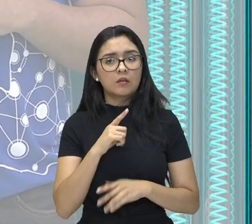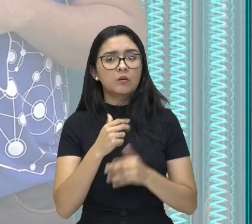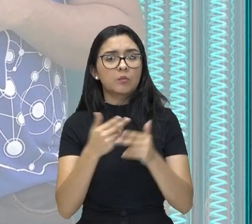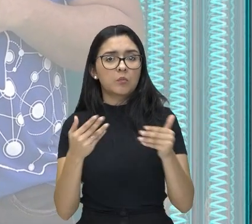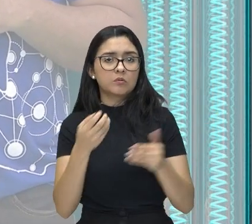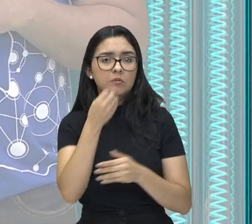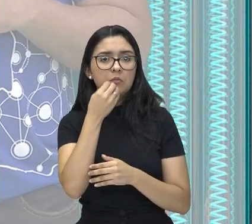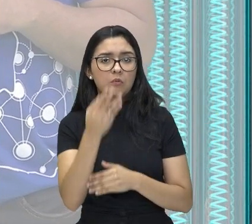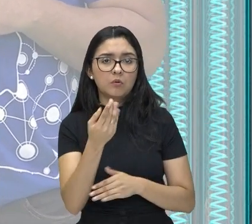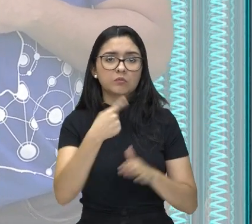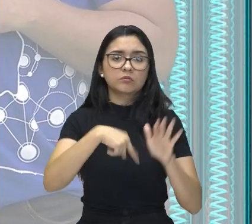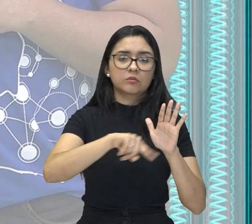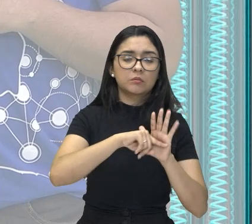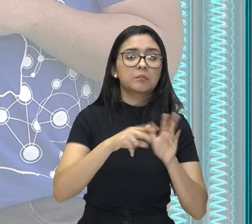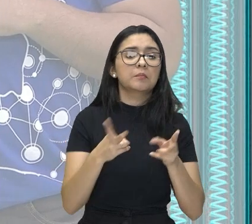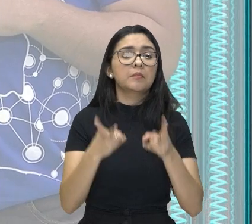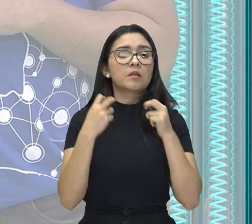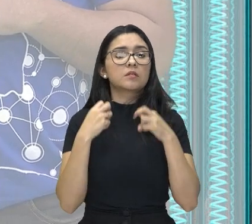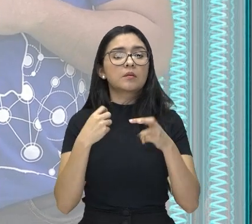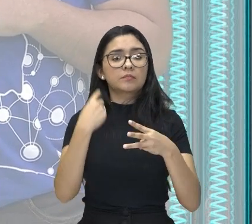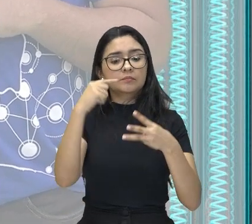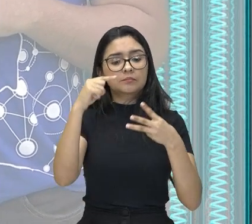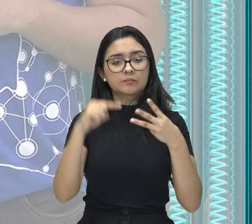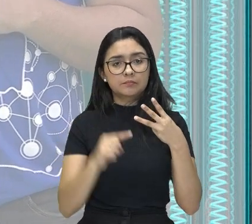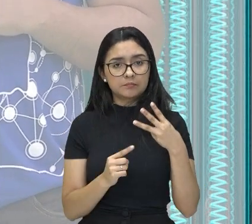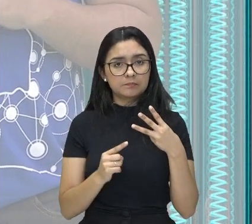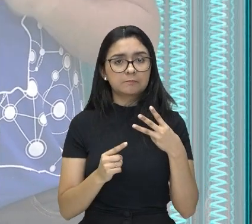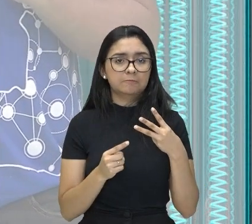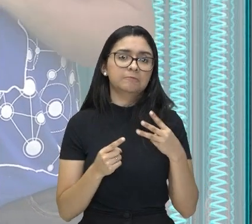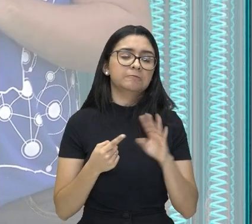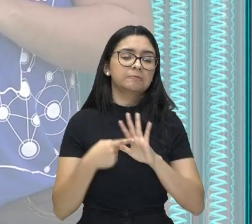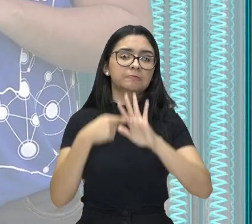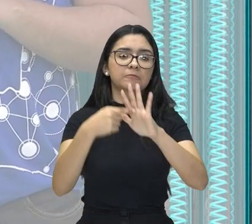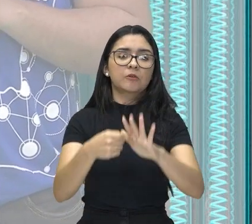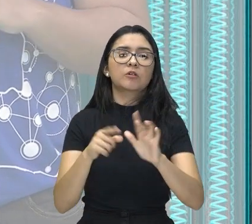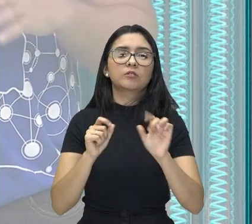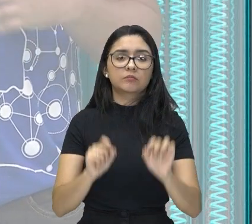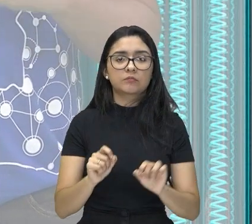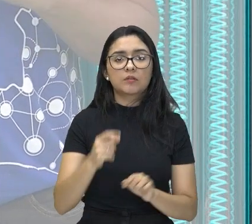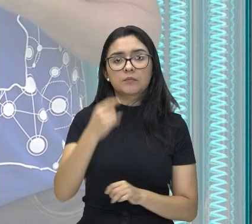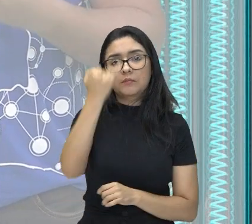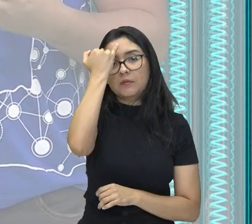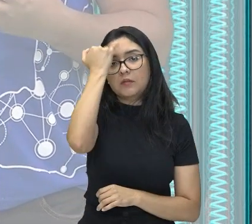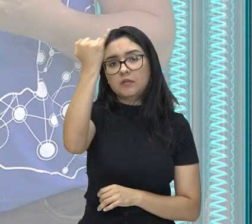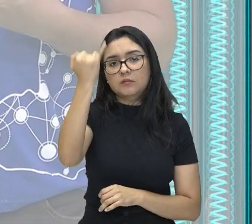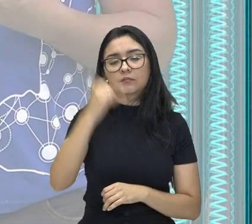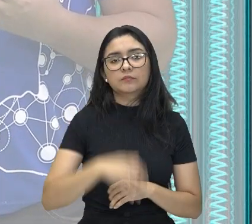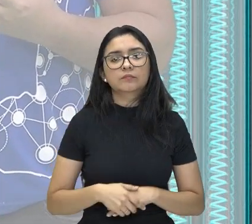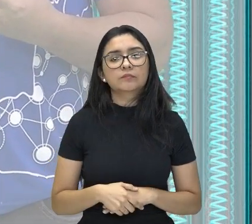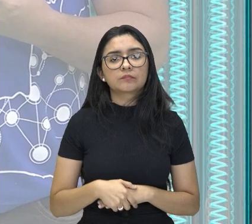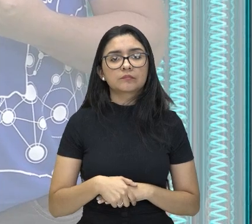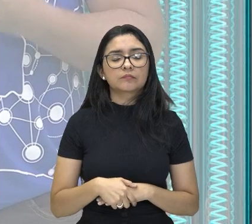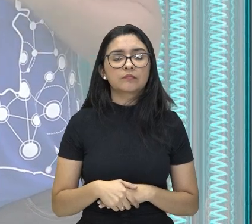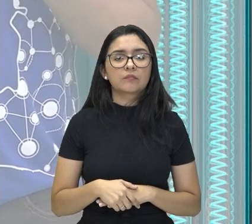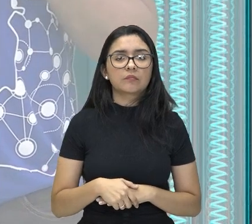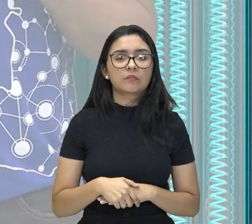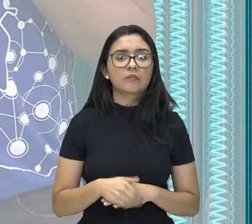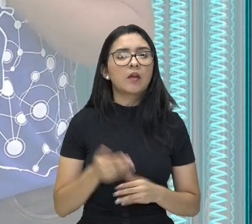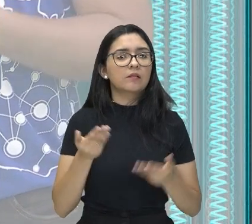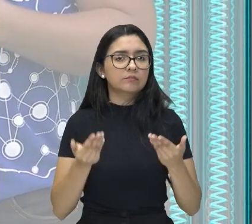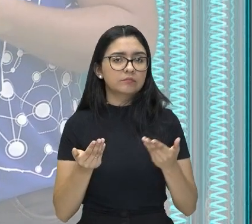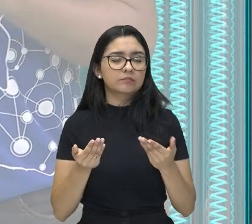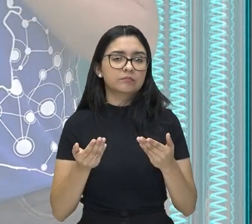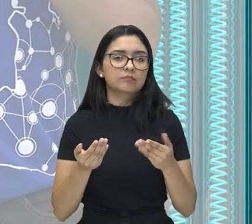positivos e negativos. Percebo que esses operadores aqui apontam exatamente a ideia de negociação,